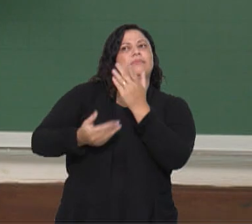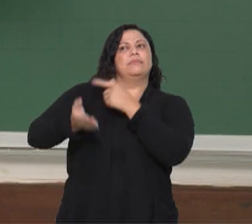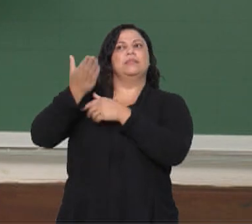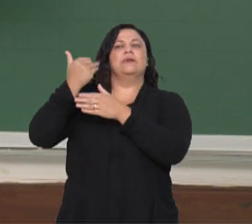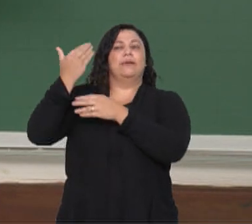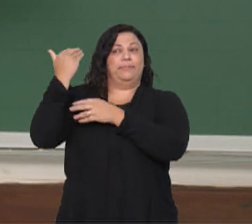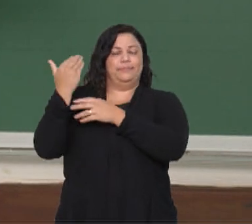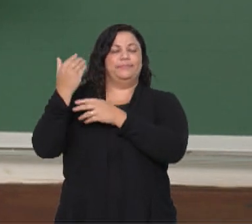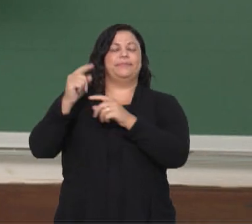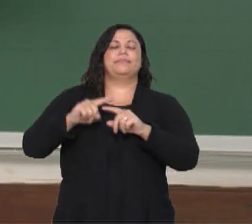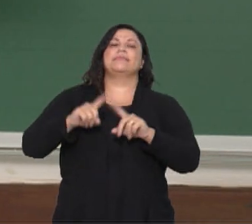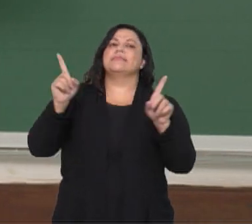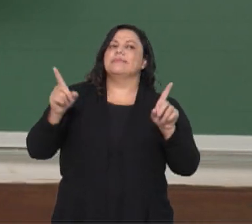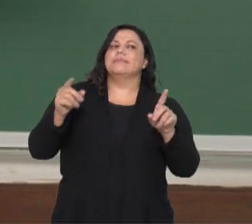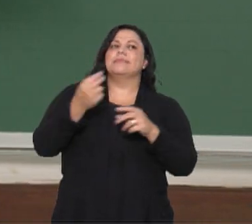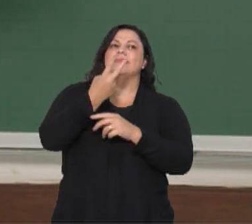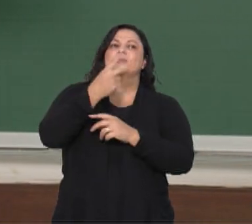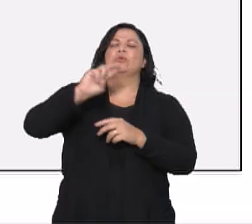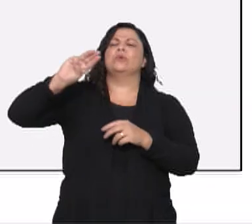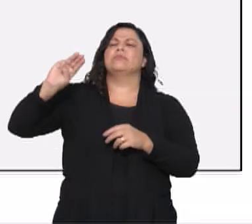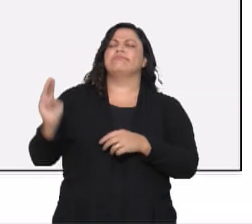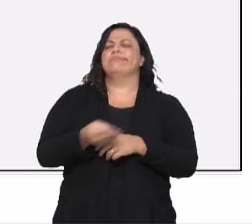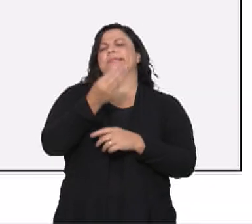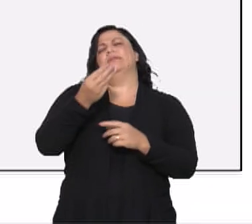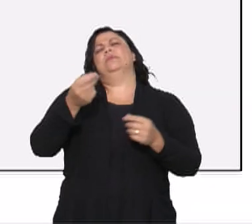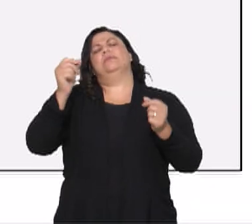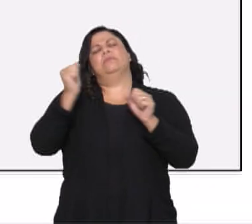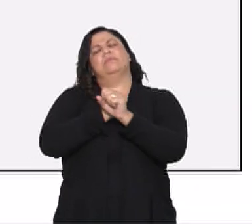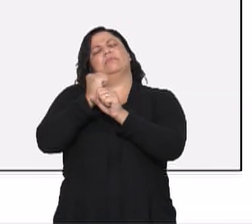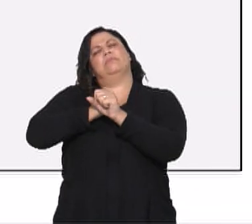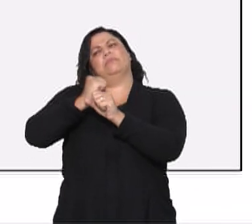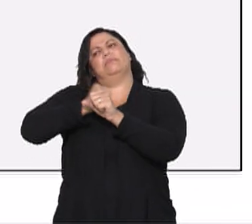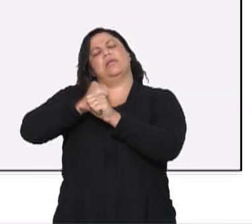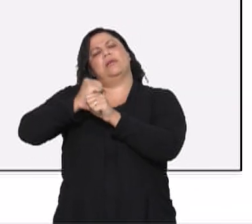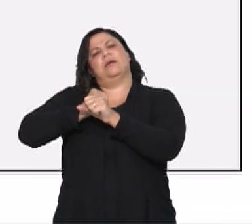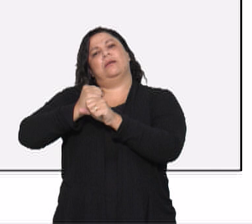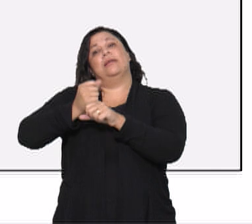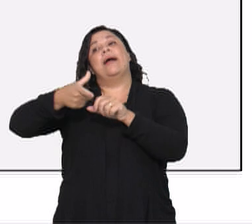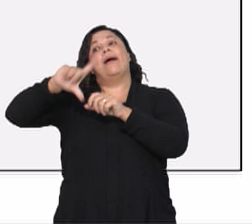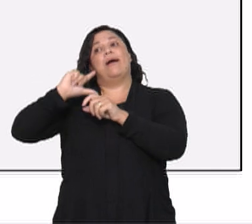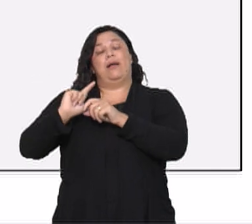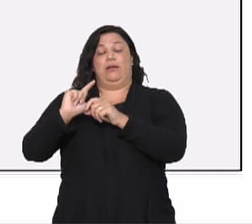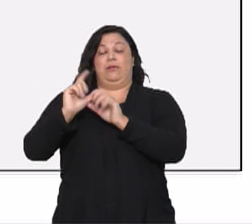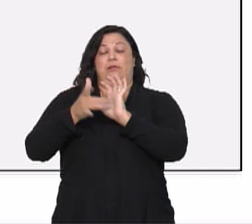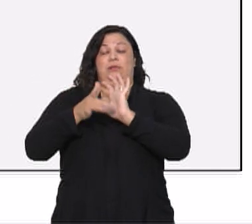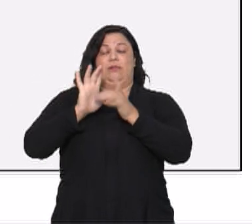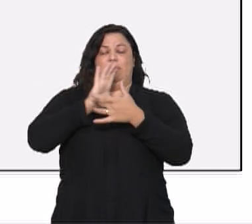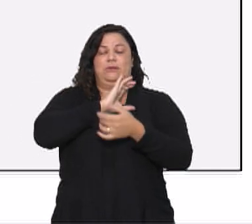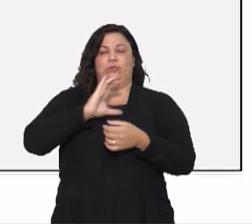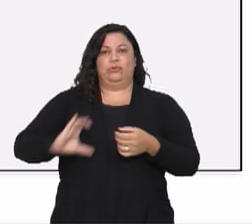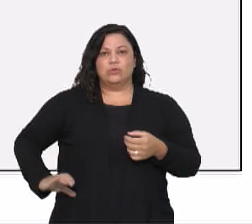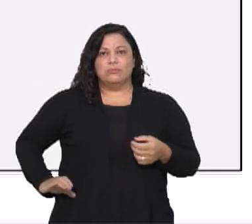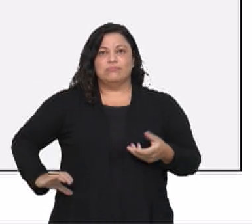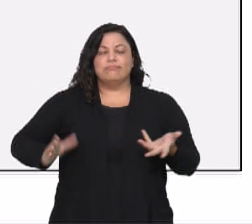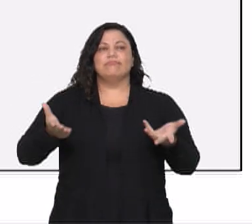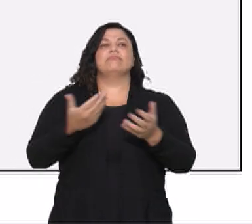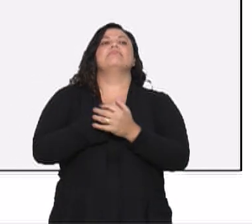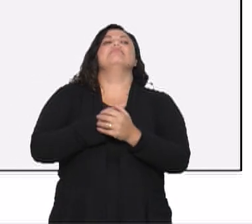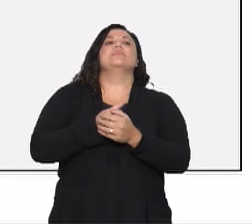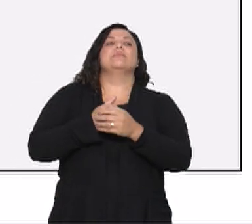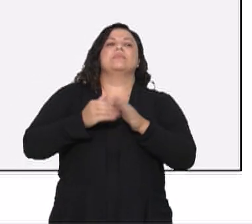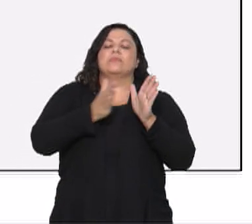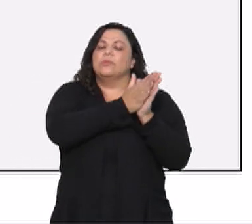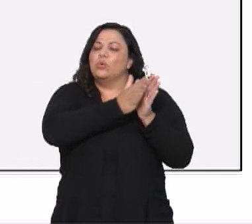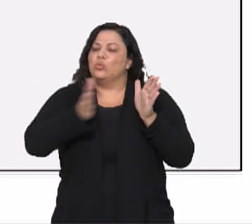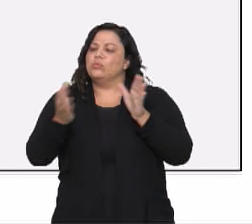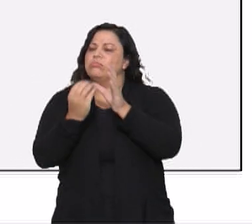aqui, há 2 milhões de anos atrás, 2 milhões antes de Cristo, nós colocamos como período surgimento